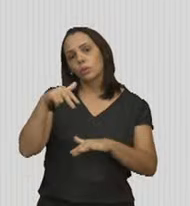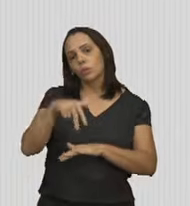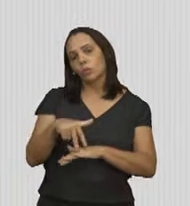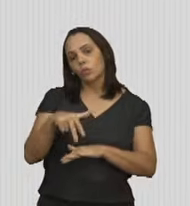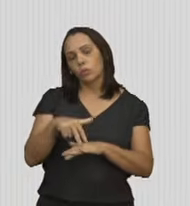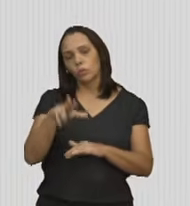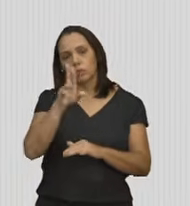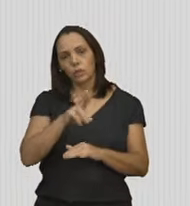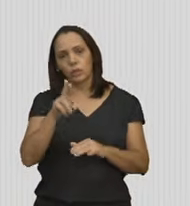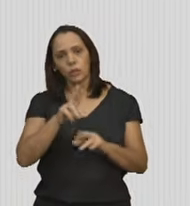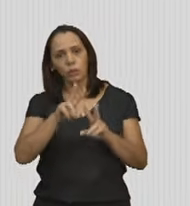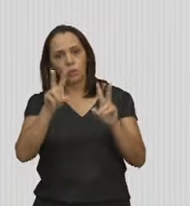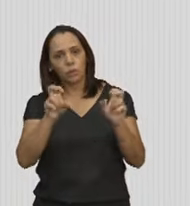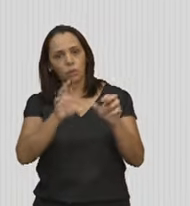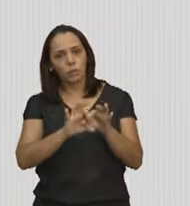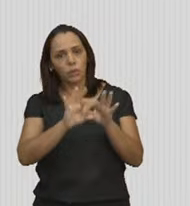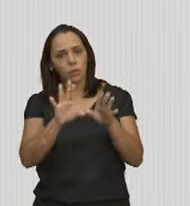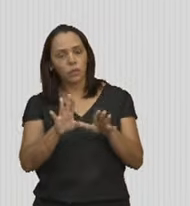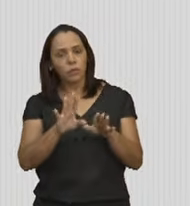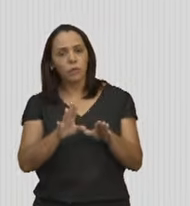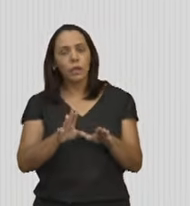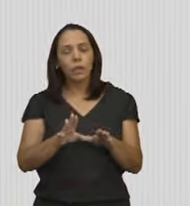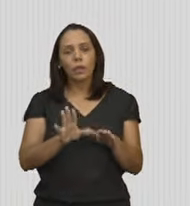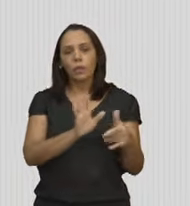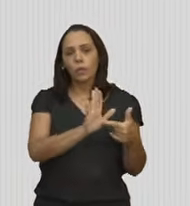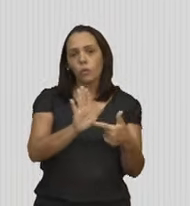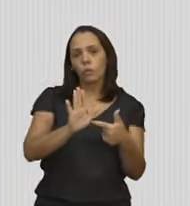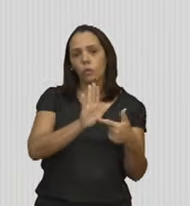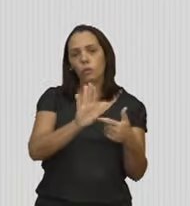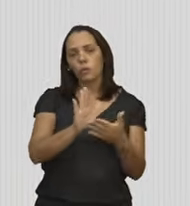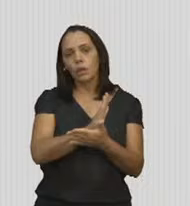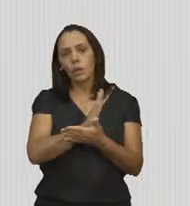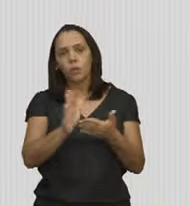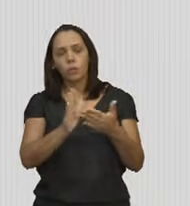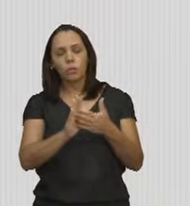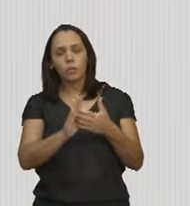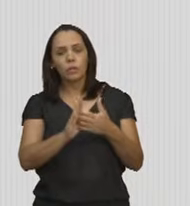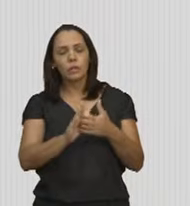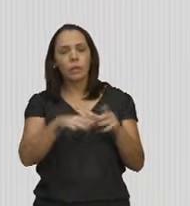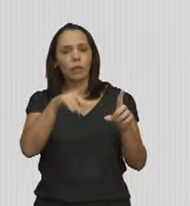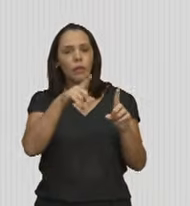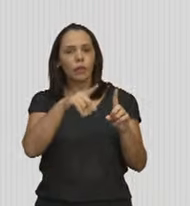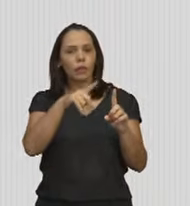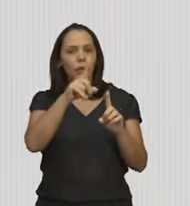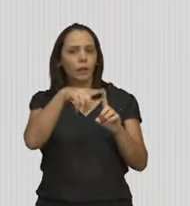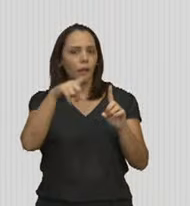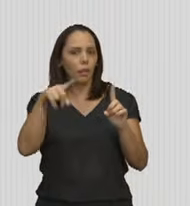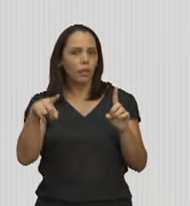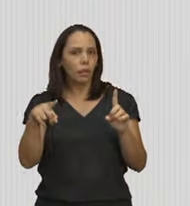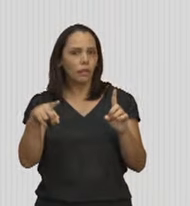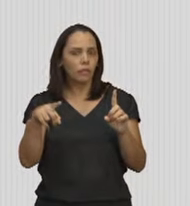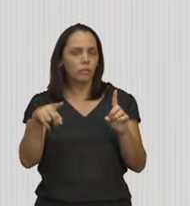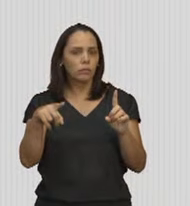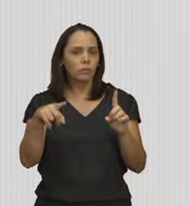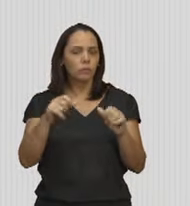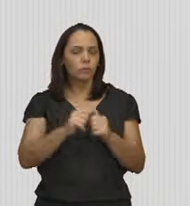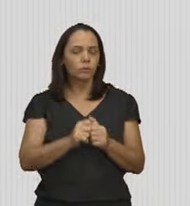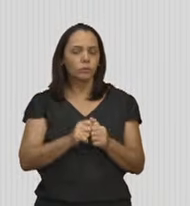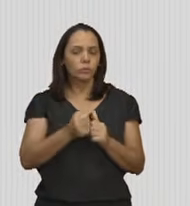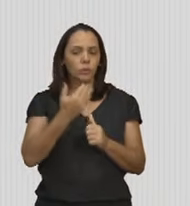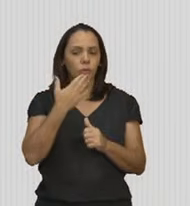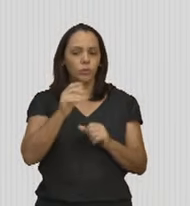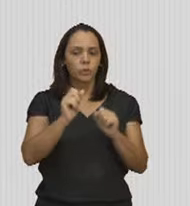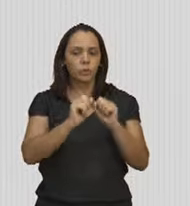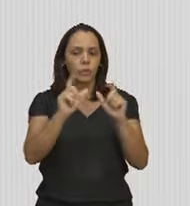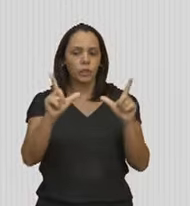fazer uso da palavra no tema livre, eu costumo exibir alguns gráficos. E eu queria pedir para a técnica aí exibir o gráfico, o slide número